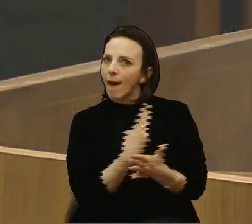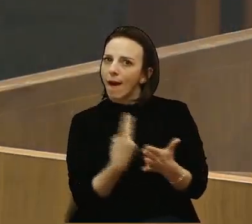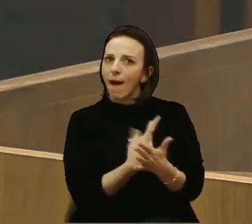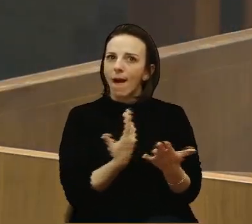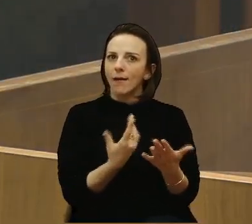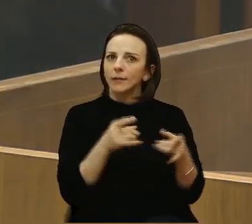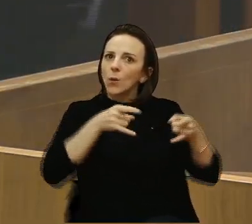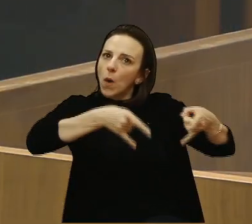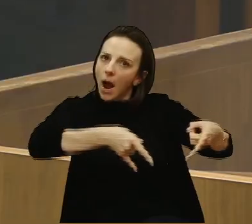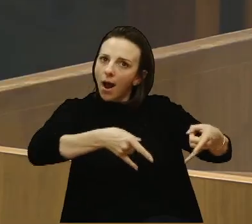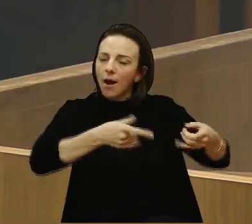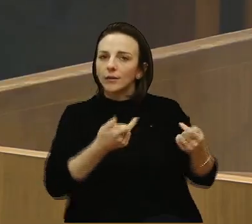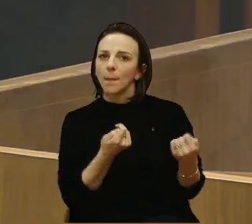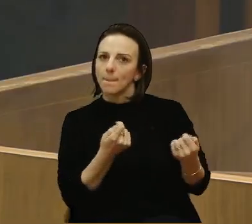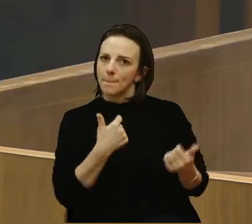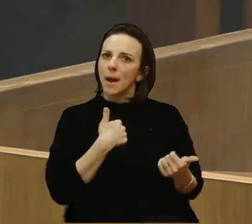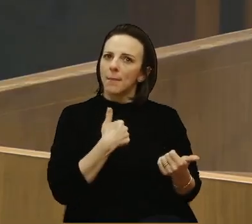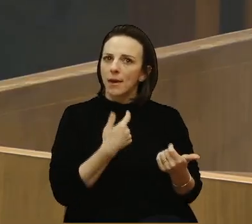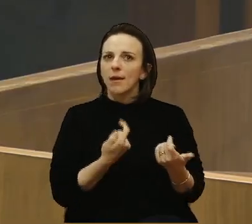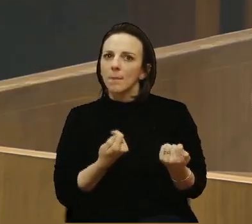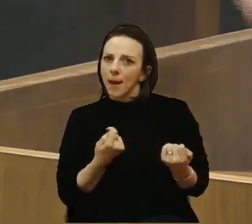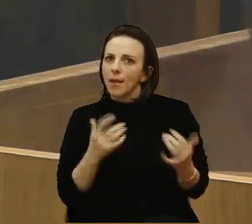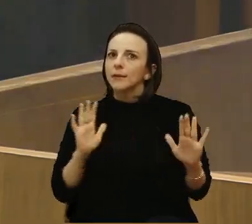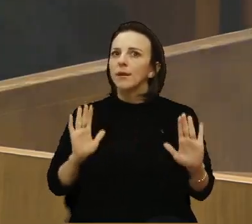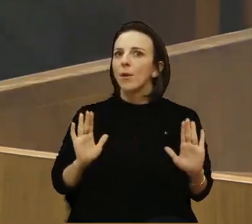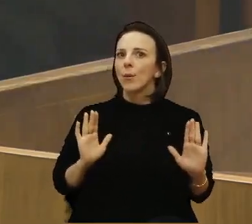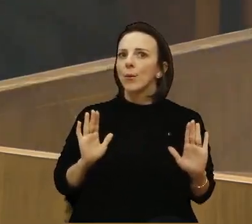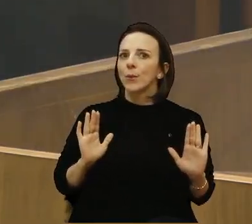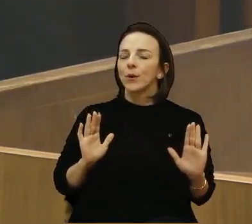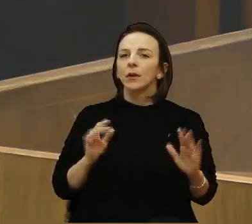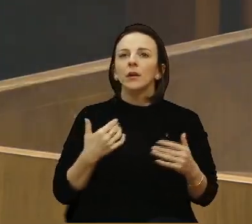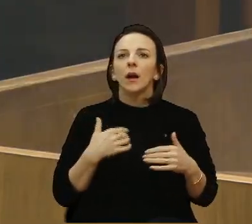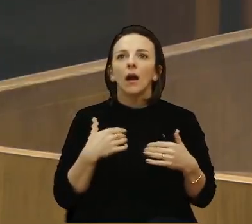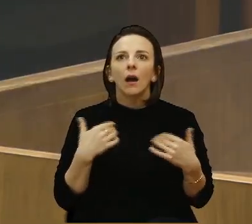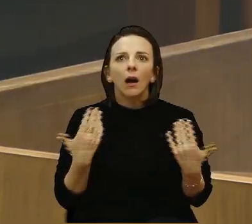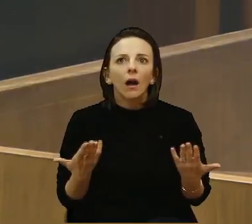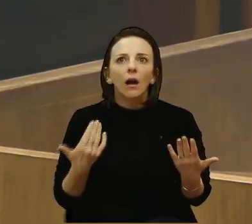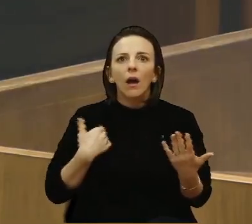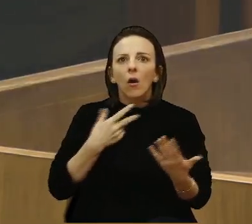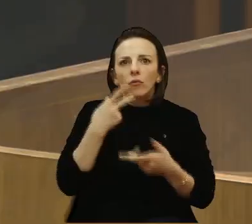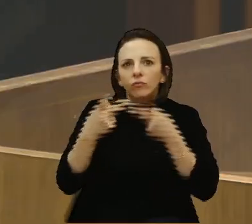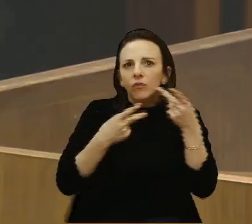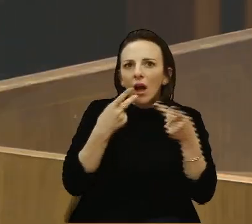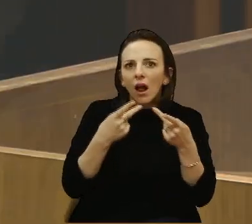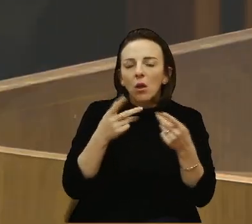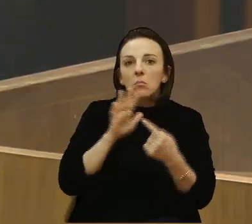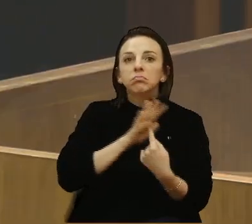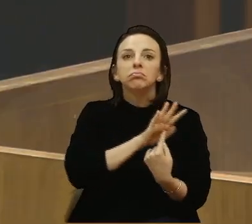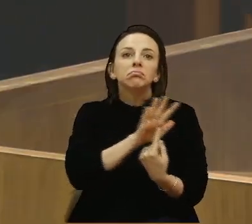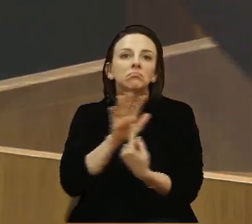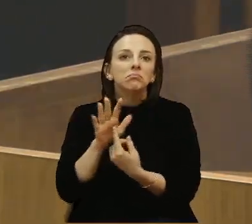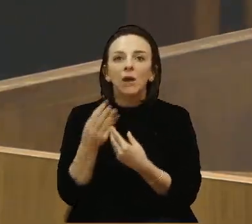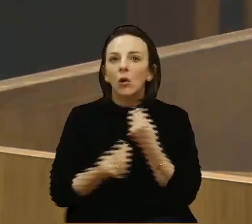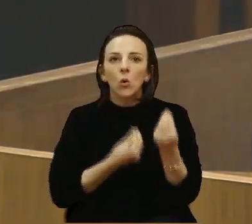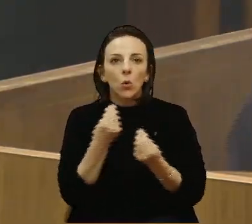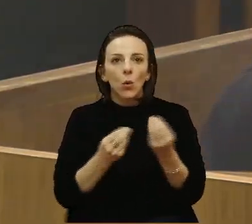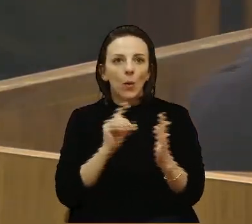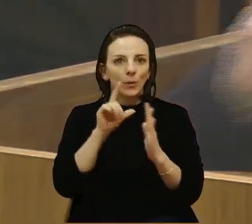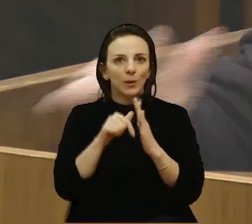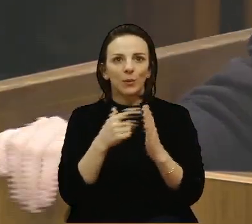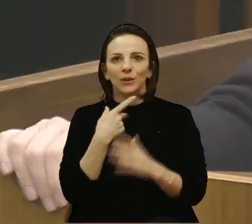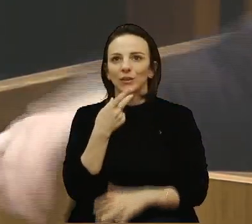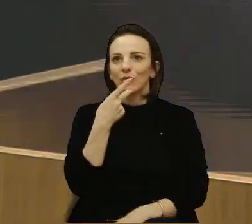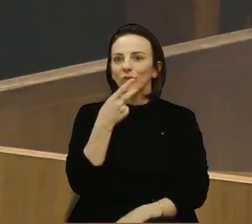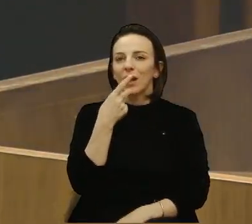isso. Para mim, no meu ponto de vista, insinuou. E aí, quando eu trago isso à luz, como que eu vou depois dizer que até eu dizer que focinho de porco